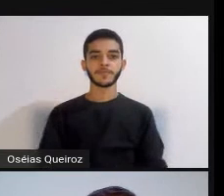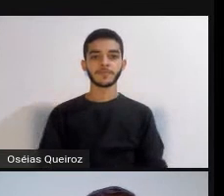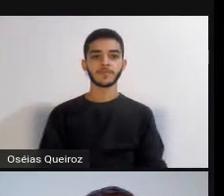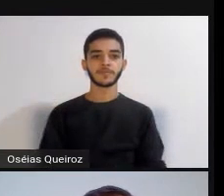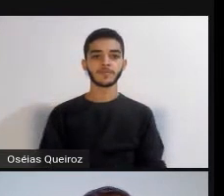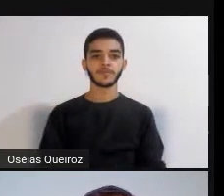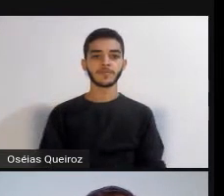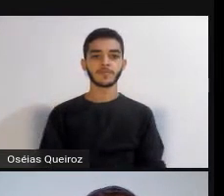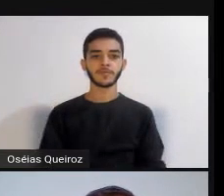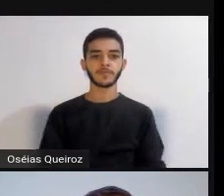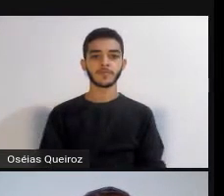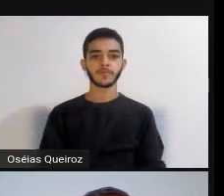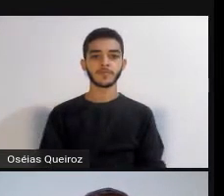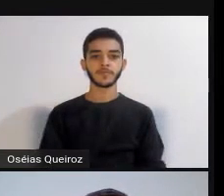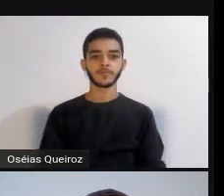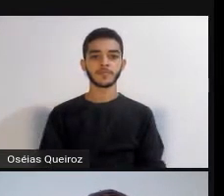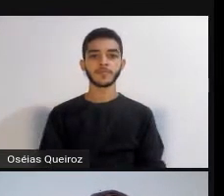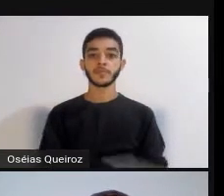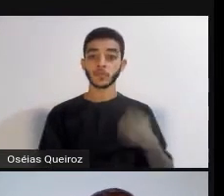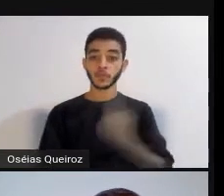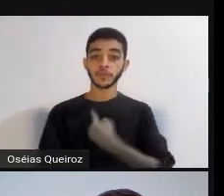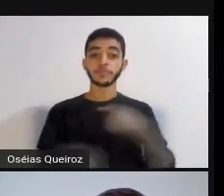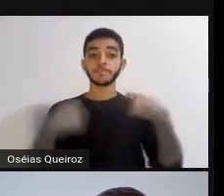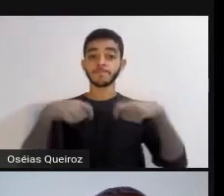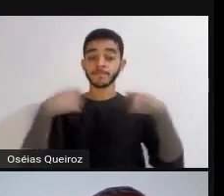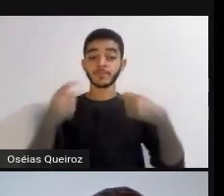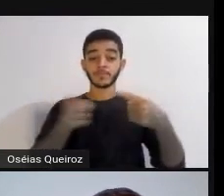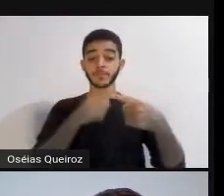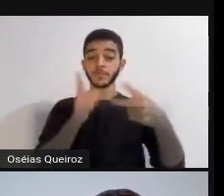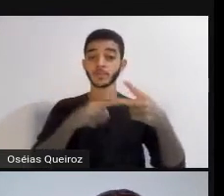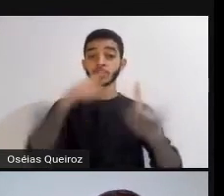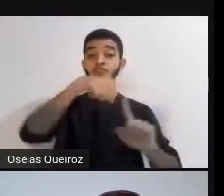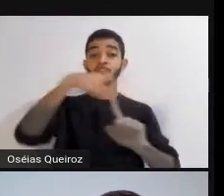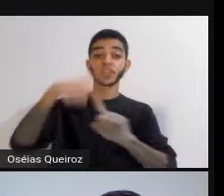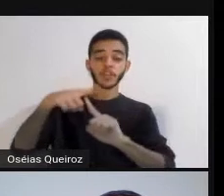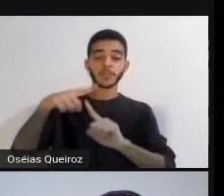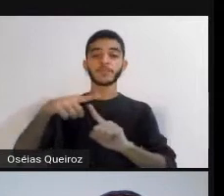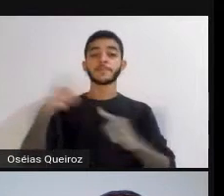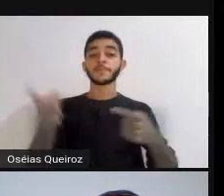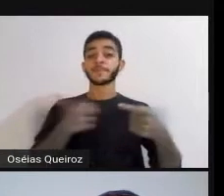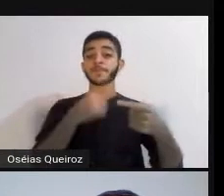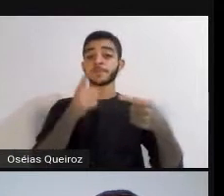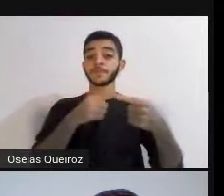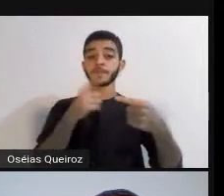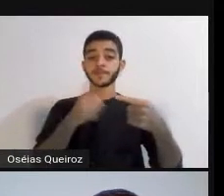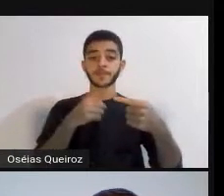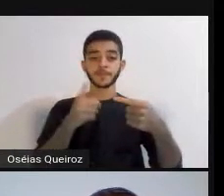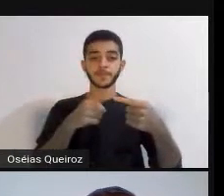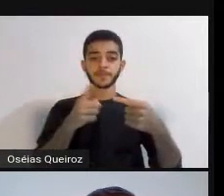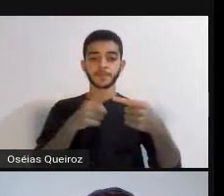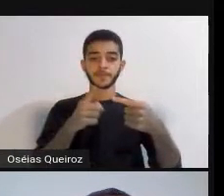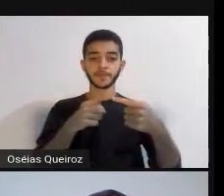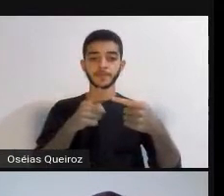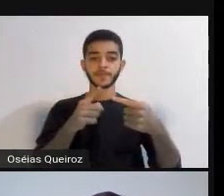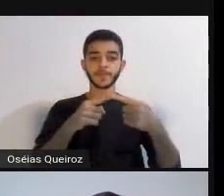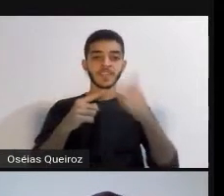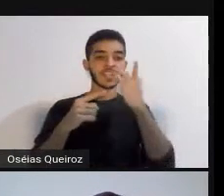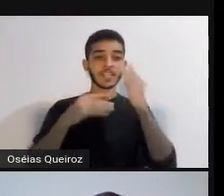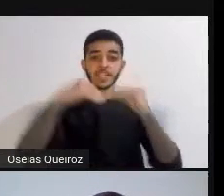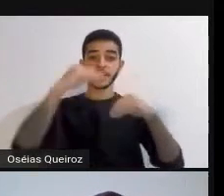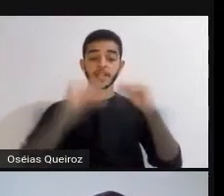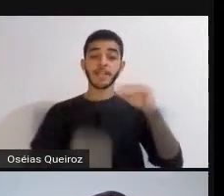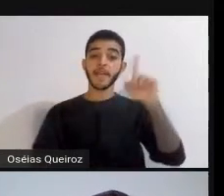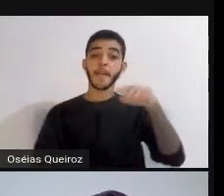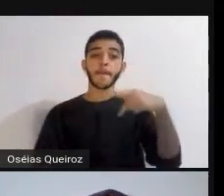nós entendermos duas classificações que existem do microplástico. O primeiro é conhecido como microplástico primário. Por que ele